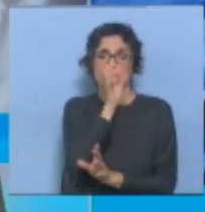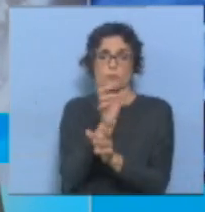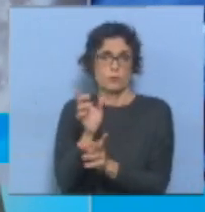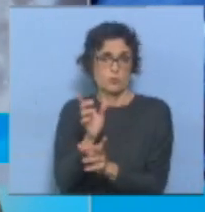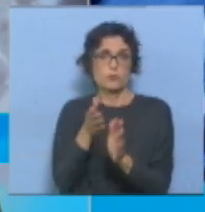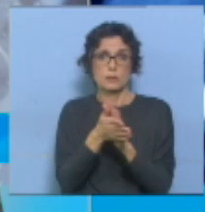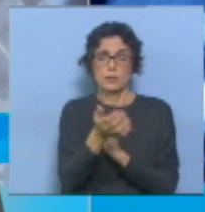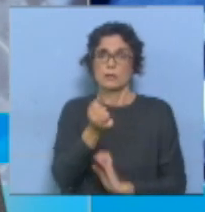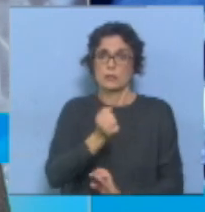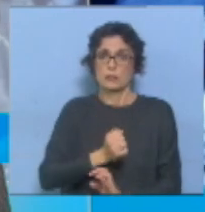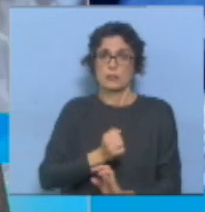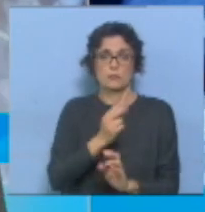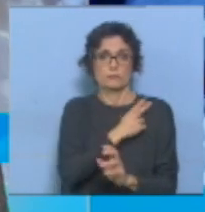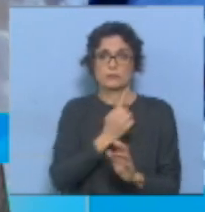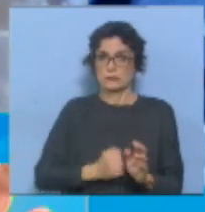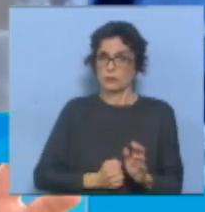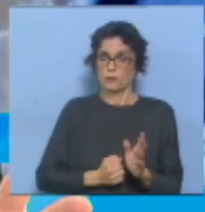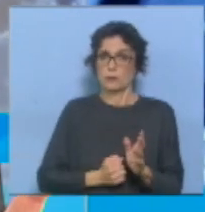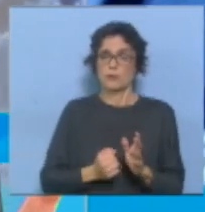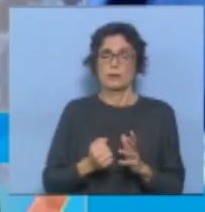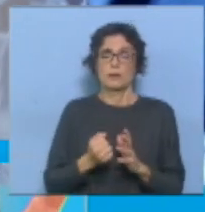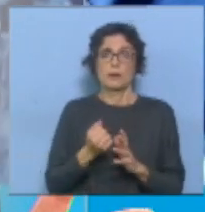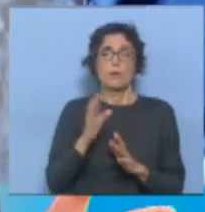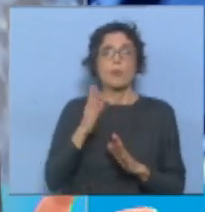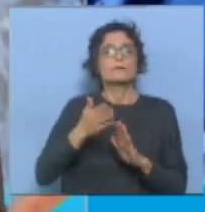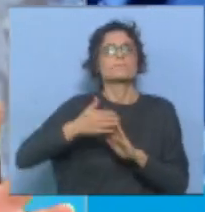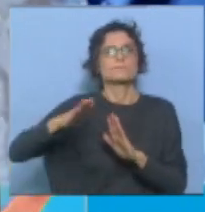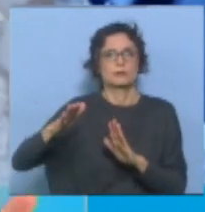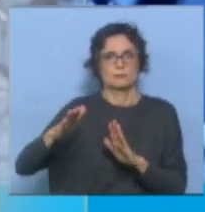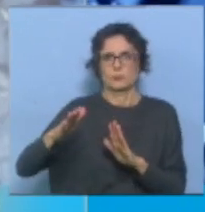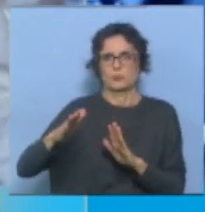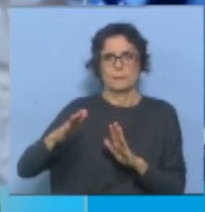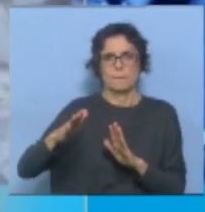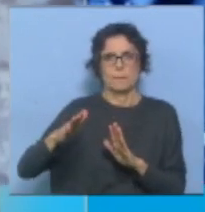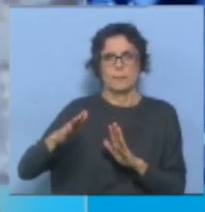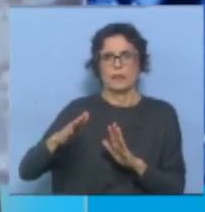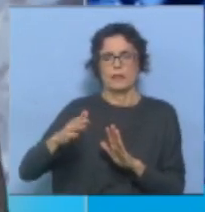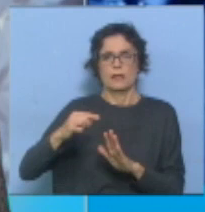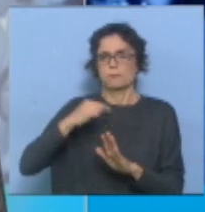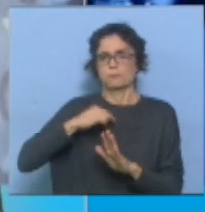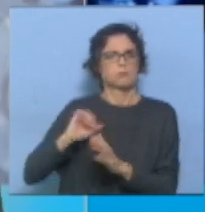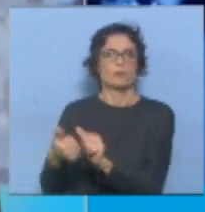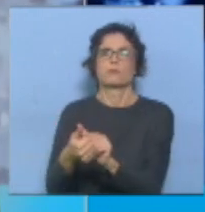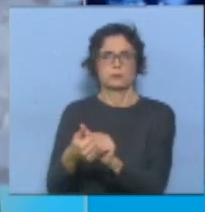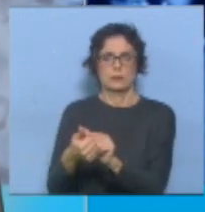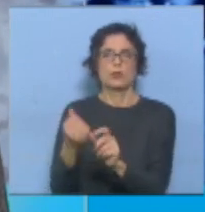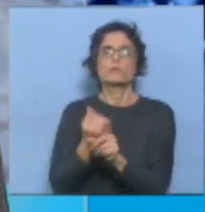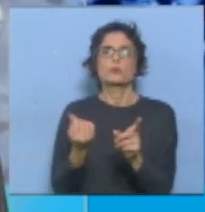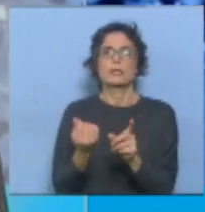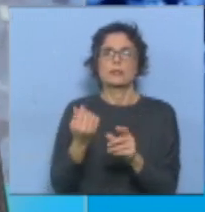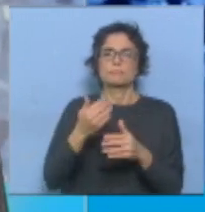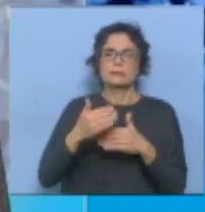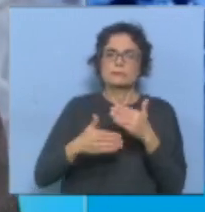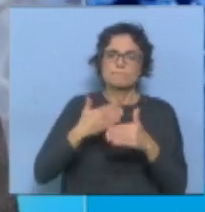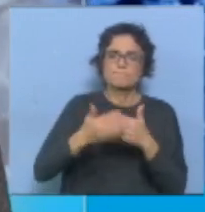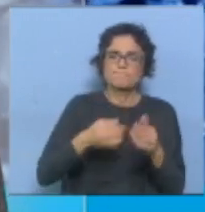a Universidade Católica, quando saem de lá, saem completamente diferentes, isto é, foram formados.